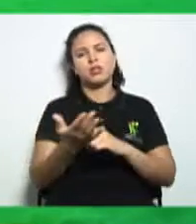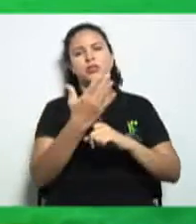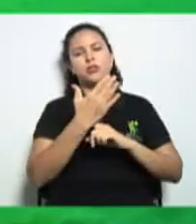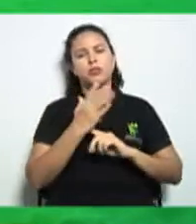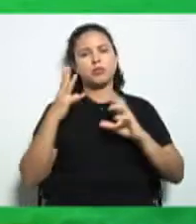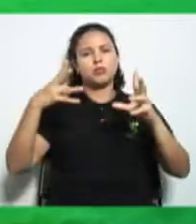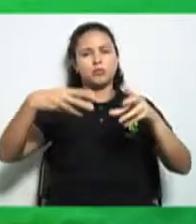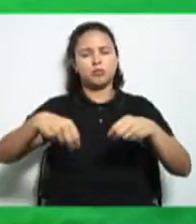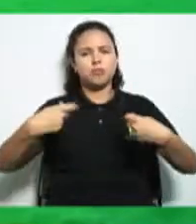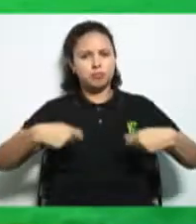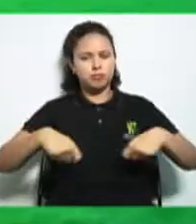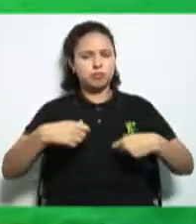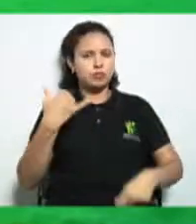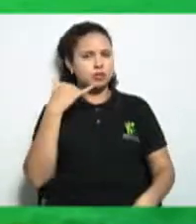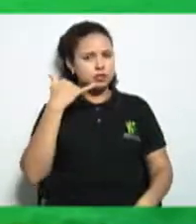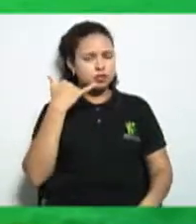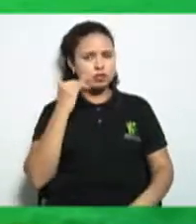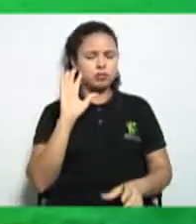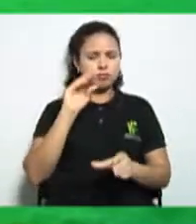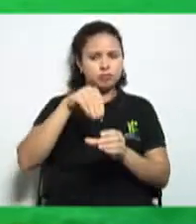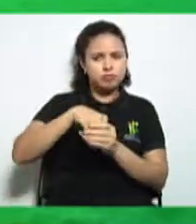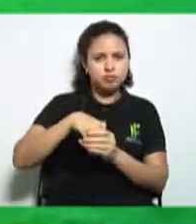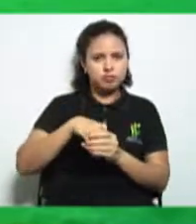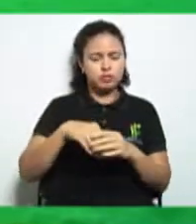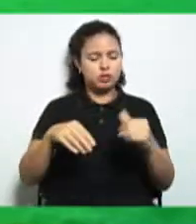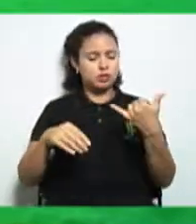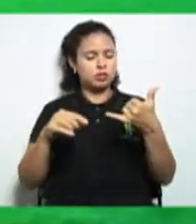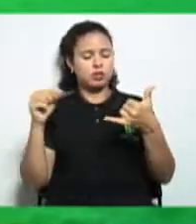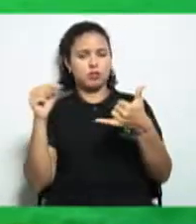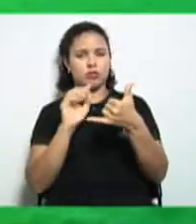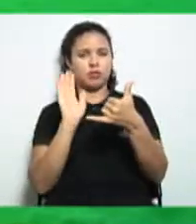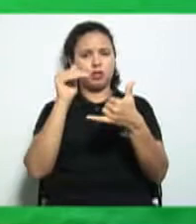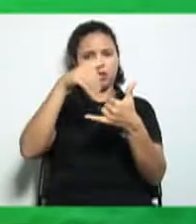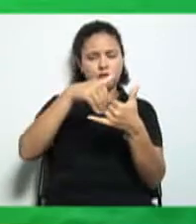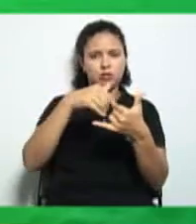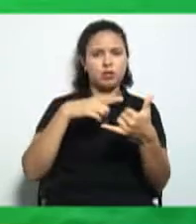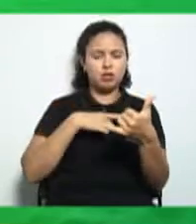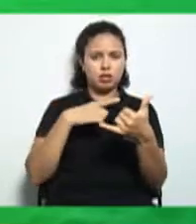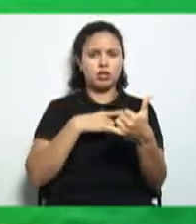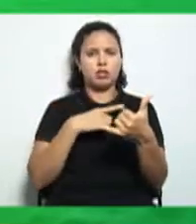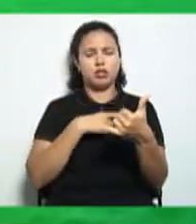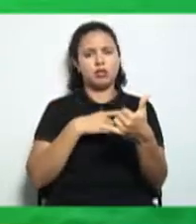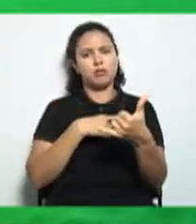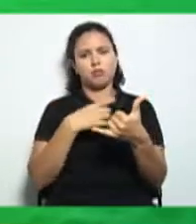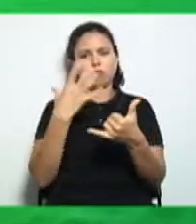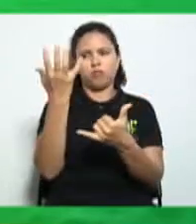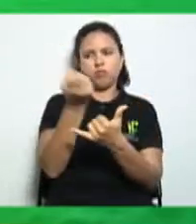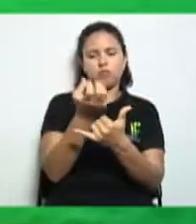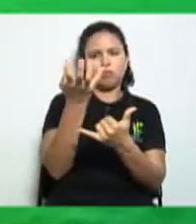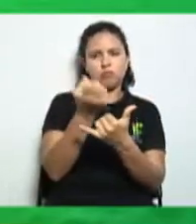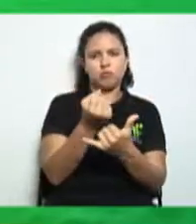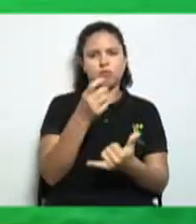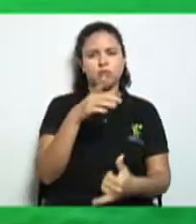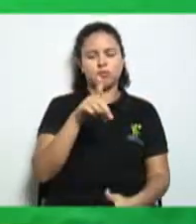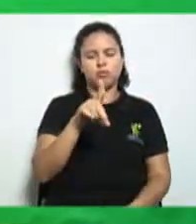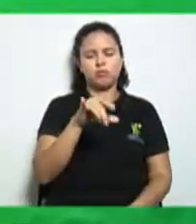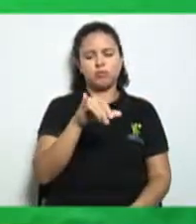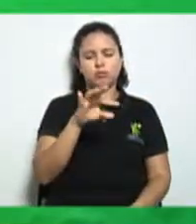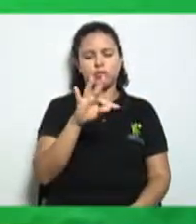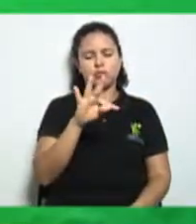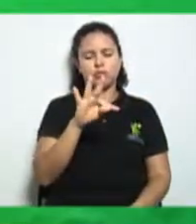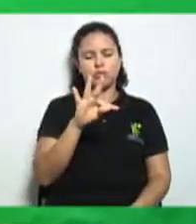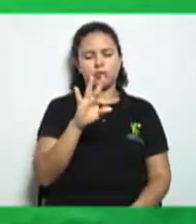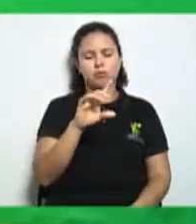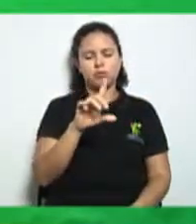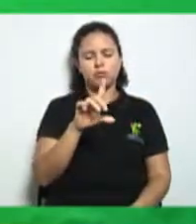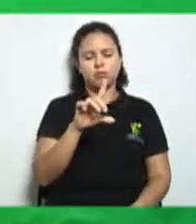dentro de cada celular, ele tem um sistema chamado Wi-Fi Direct. E esse Wi-Fi Direct ligado, ele